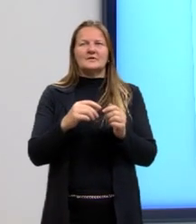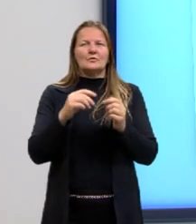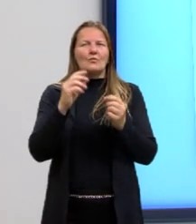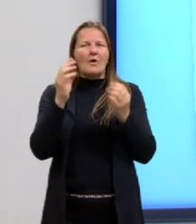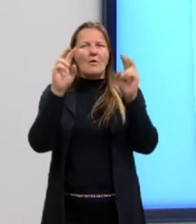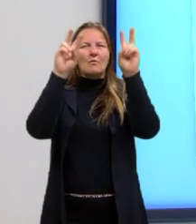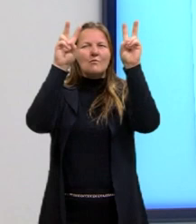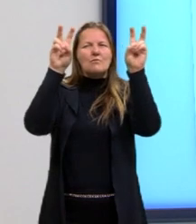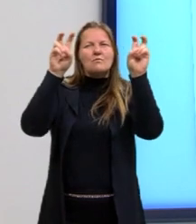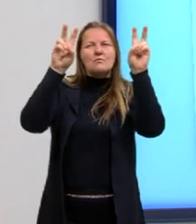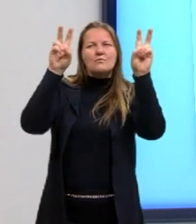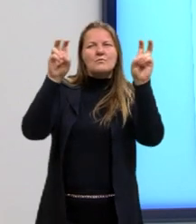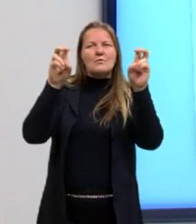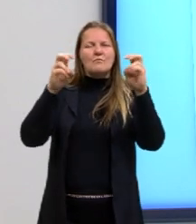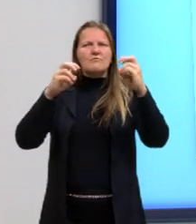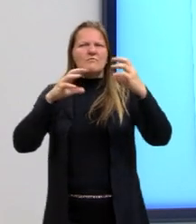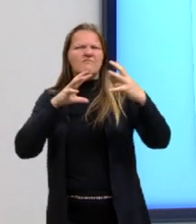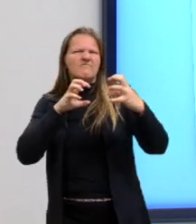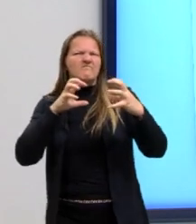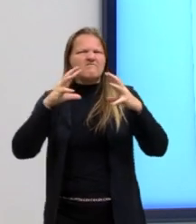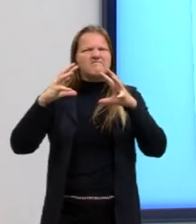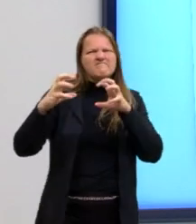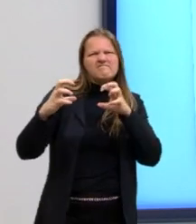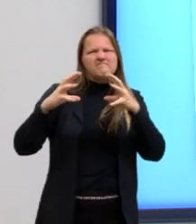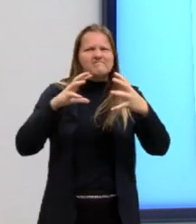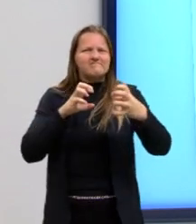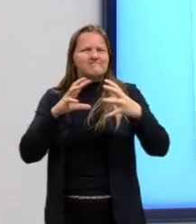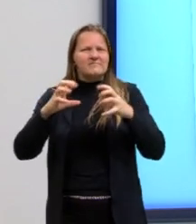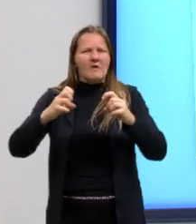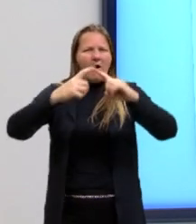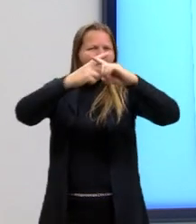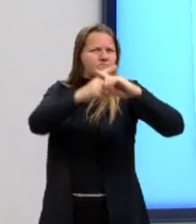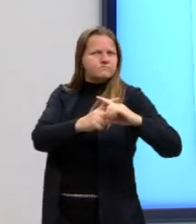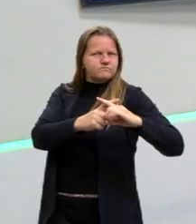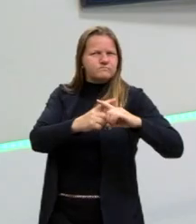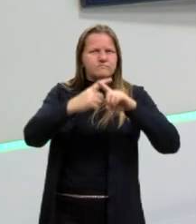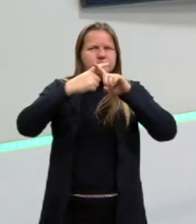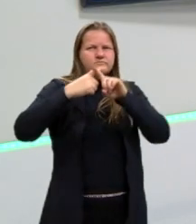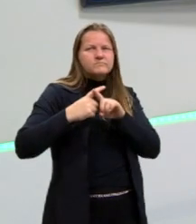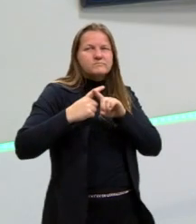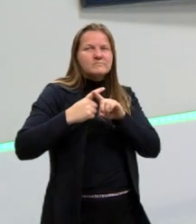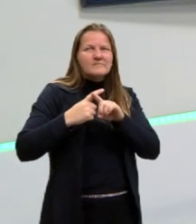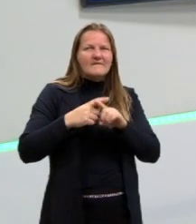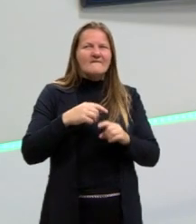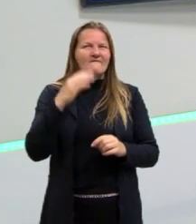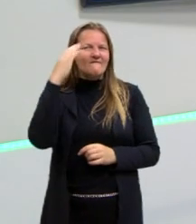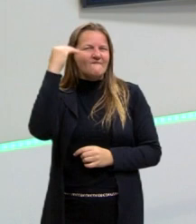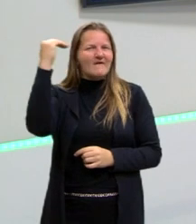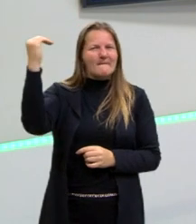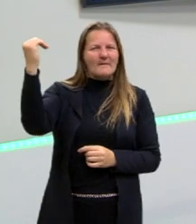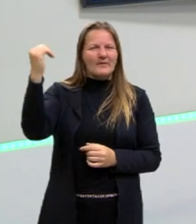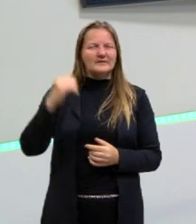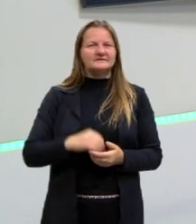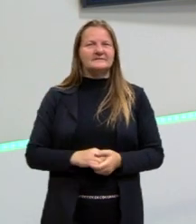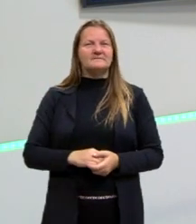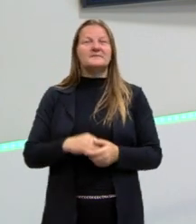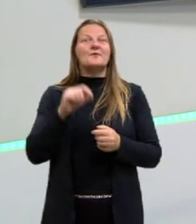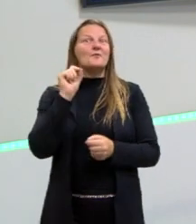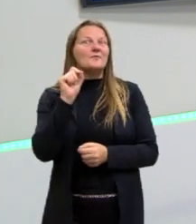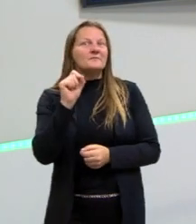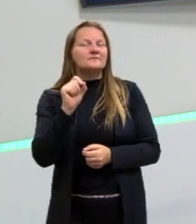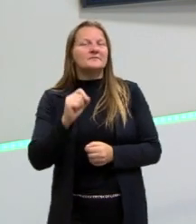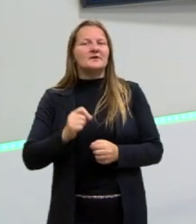entre aspas, briga bem famosa, bem conhecida aí, que é a briga entre